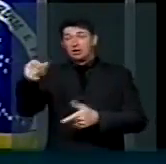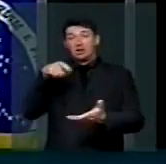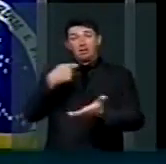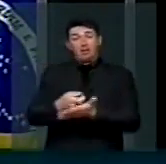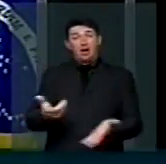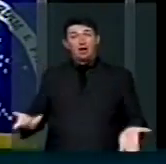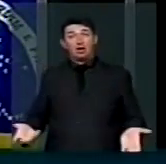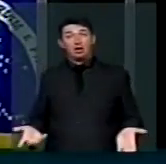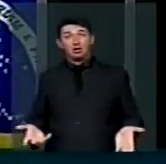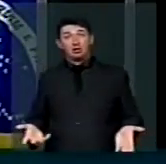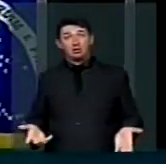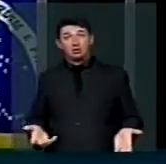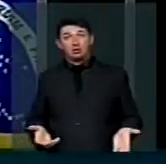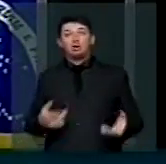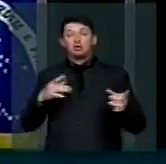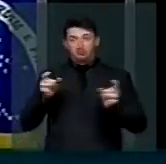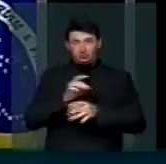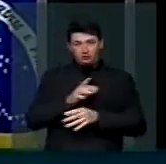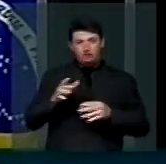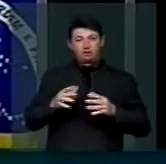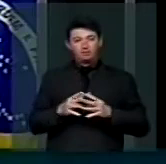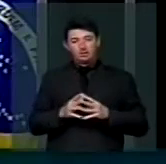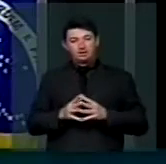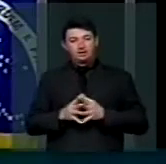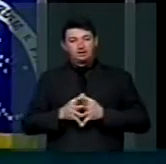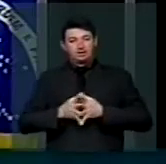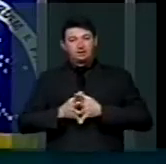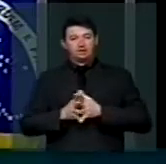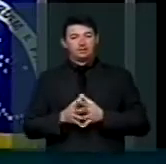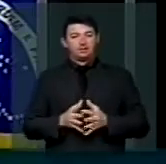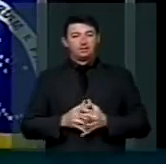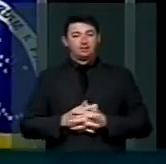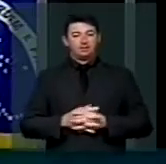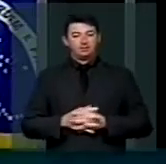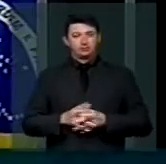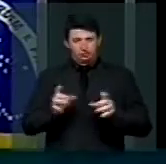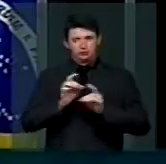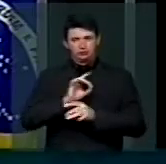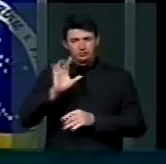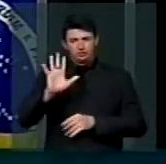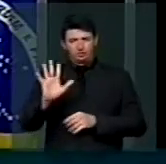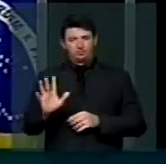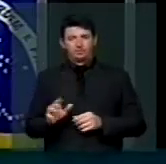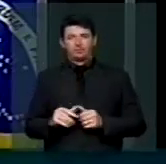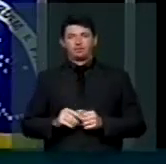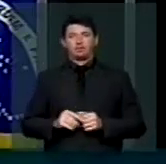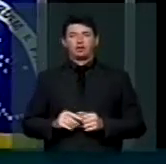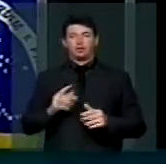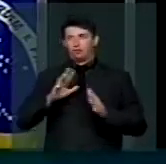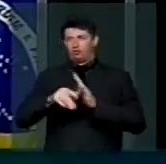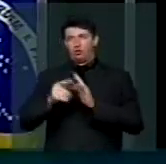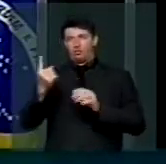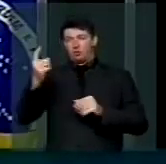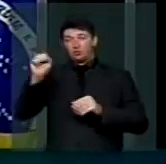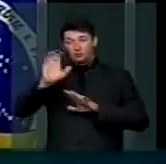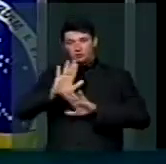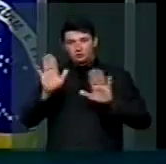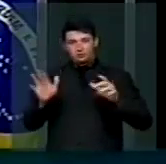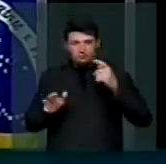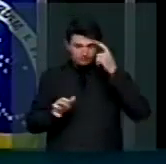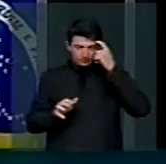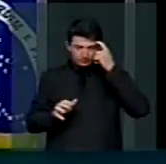está pagando. Né? E para concluir, senhor presidente, só para concluir, prometo que não roubarei mais um segundo,